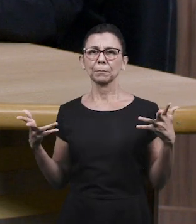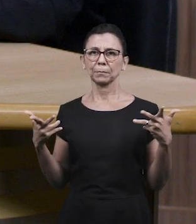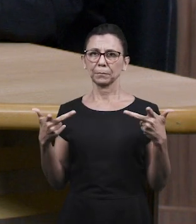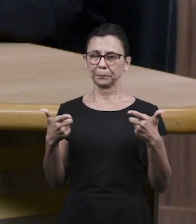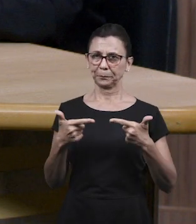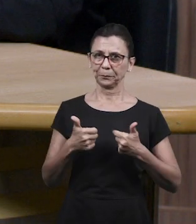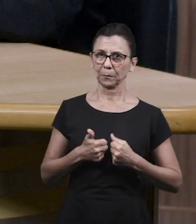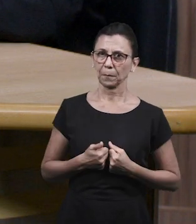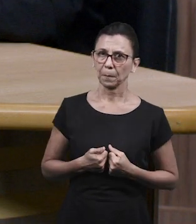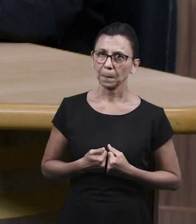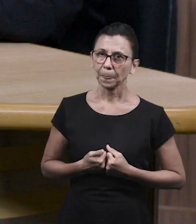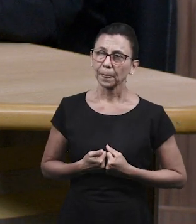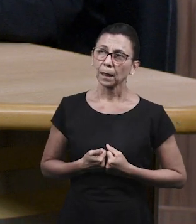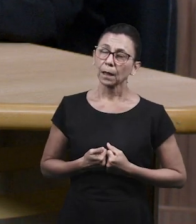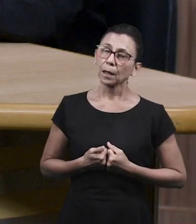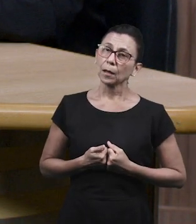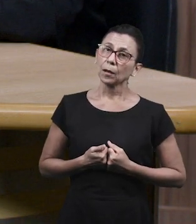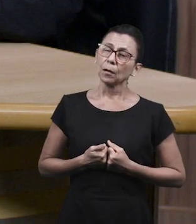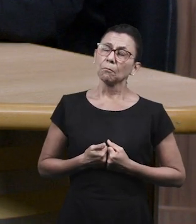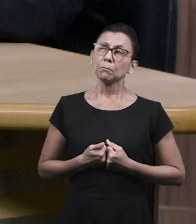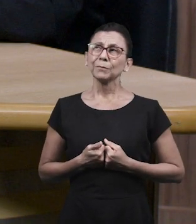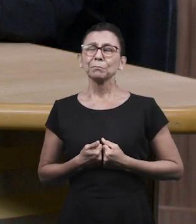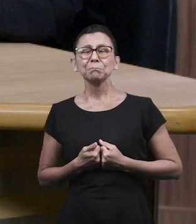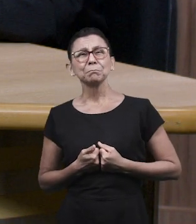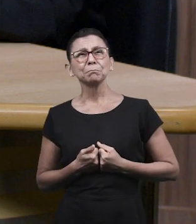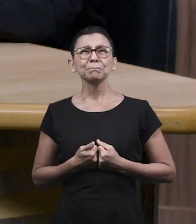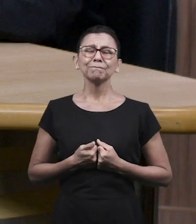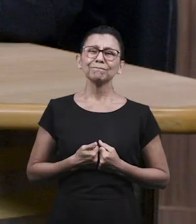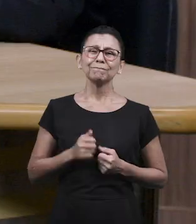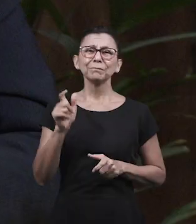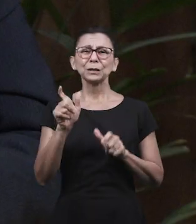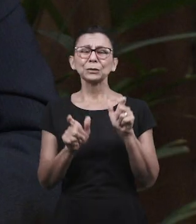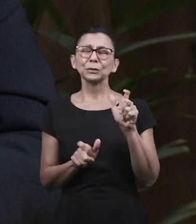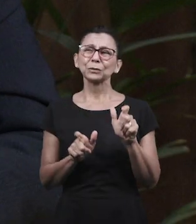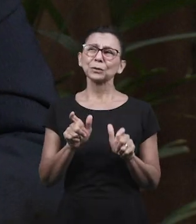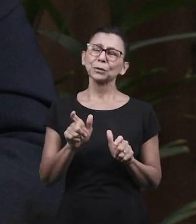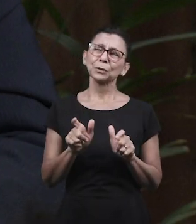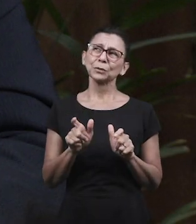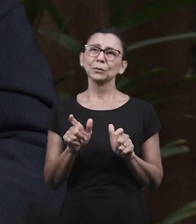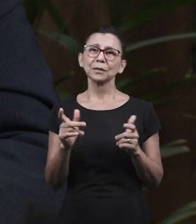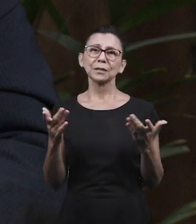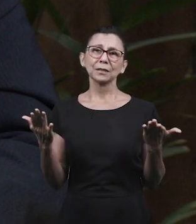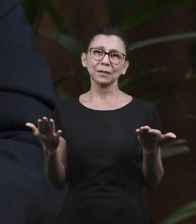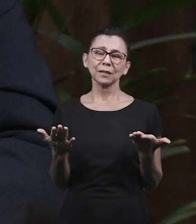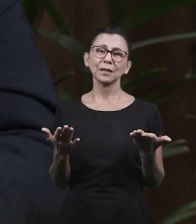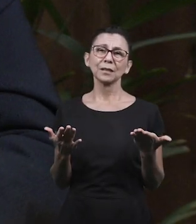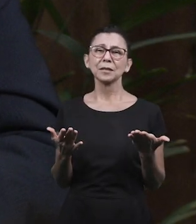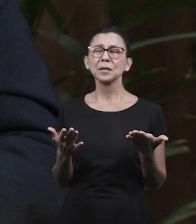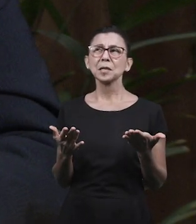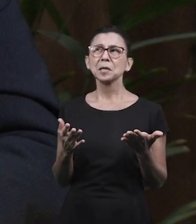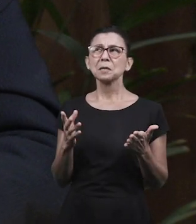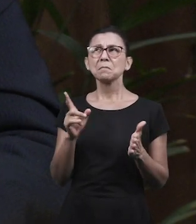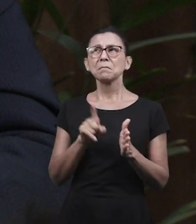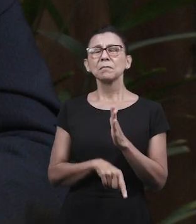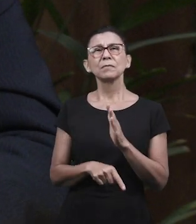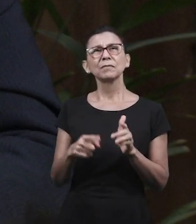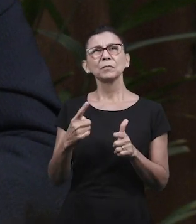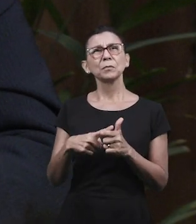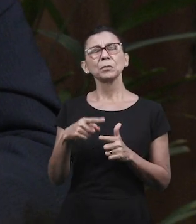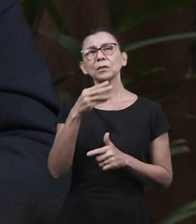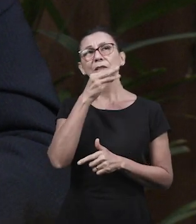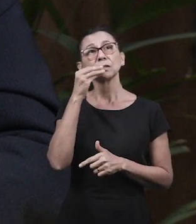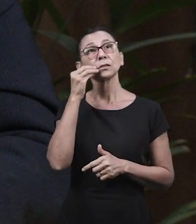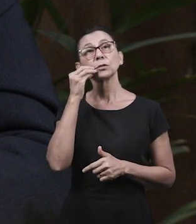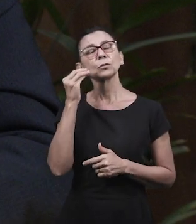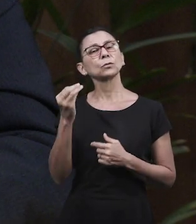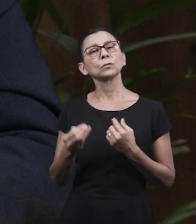maravilhoso. Mas muitas vezes as pessoas perguntam, que é o nosso tema aqui, por que jejum?